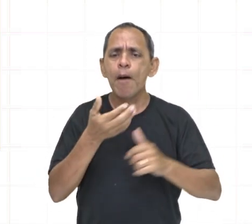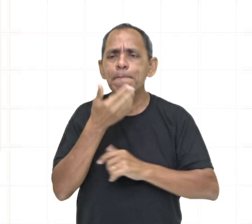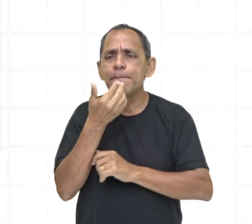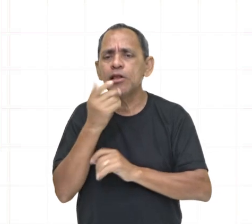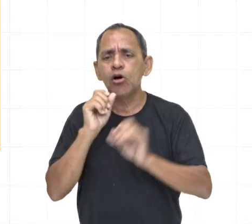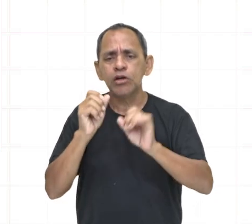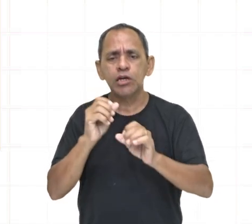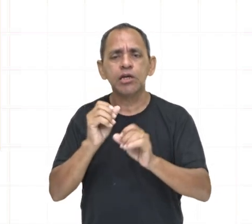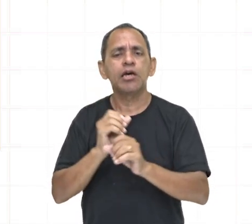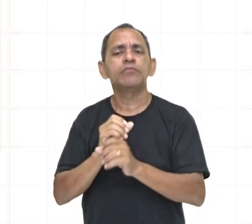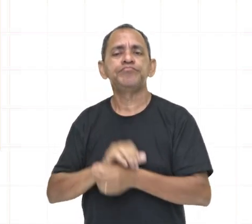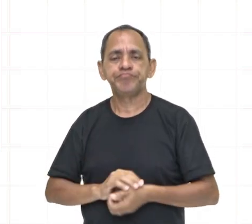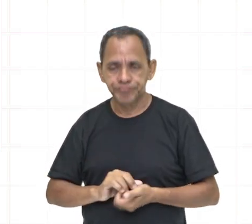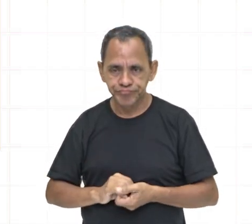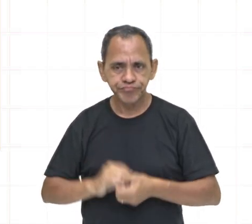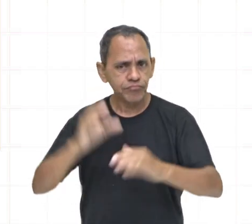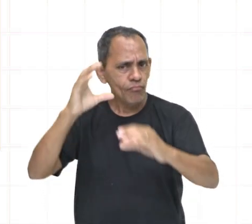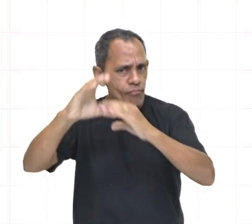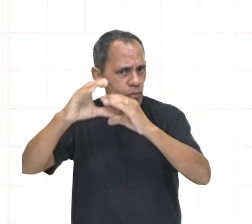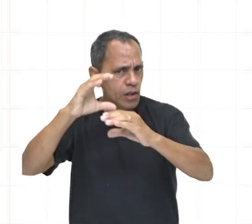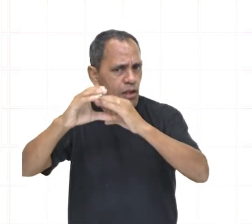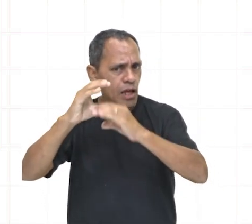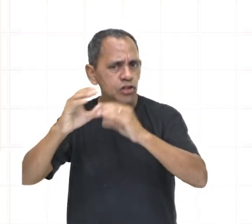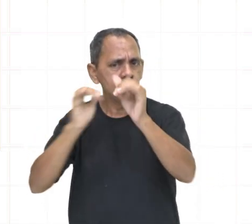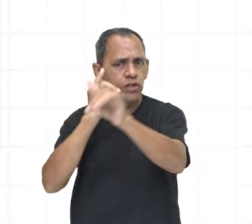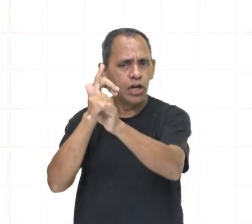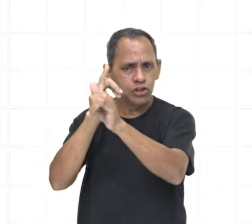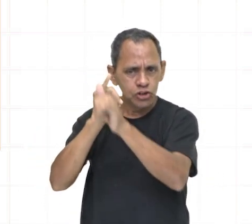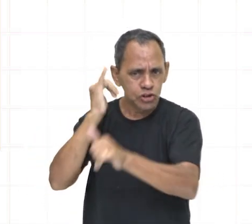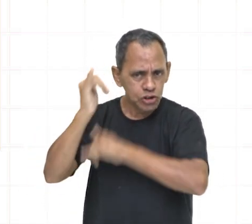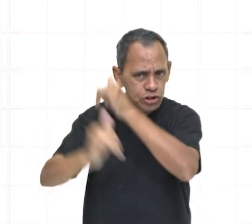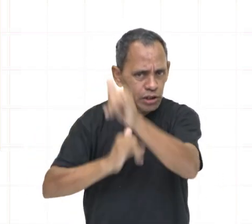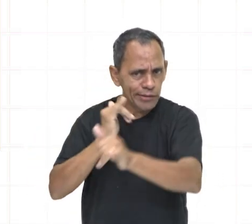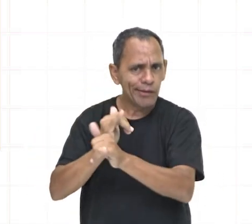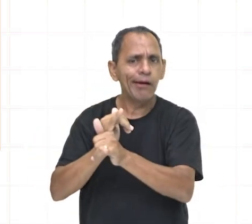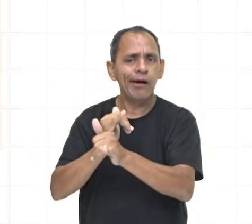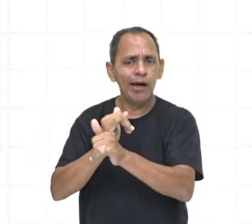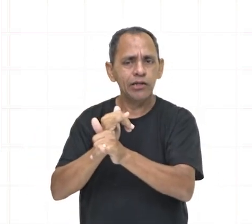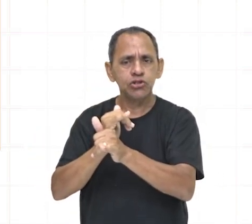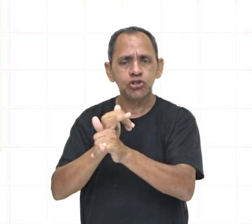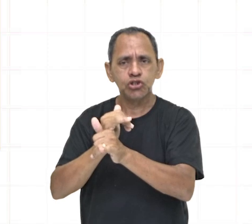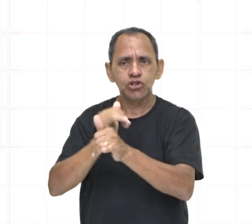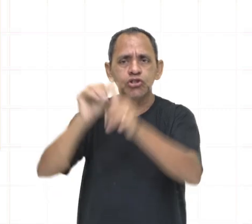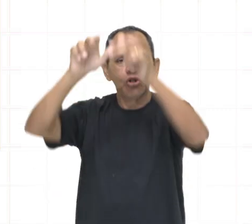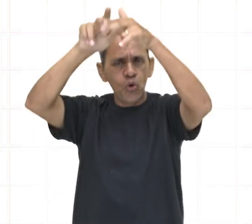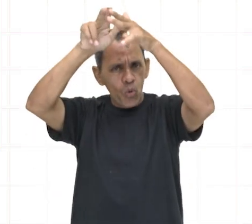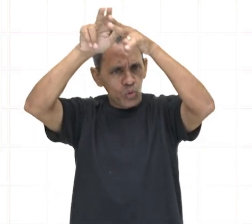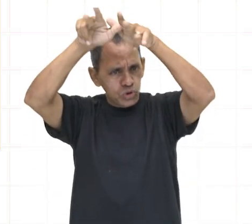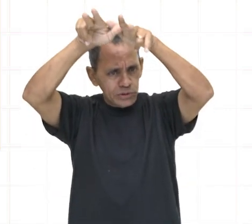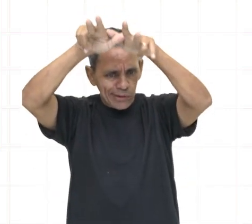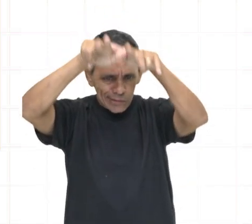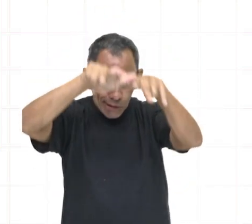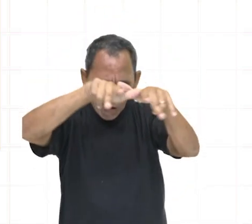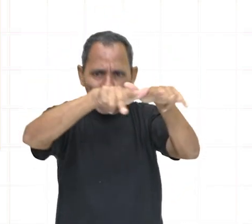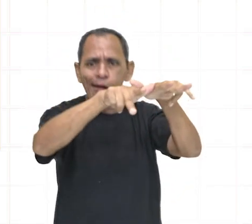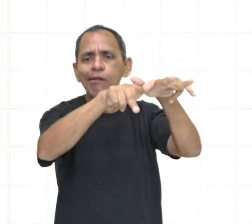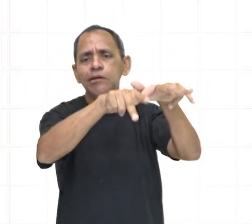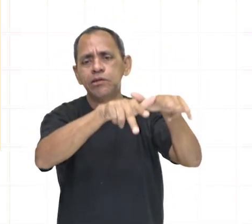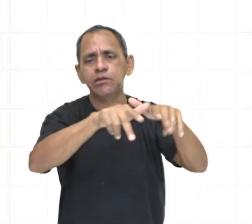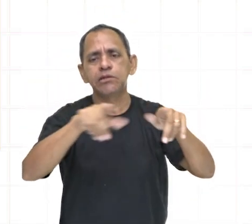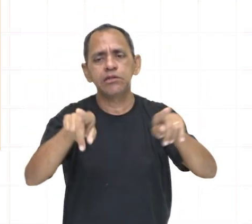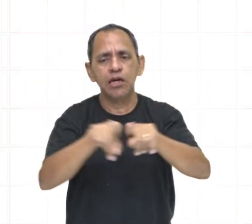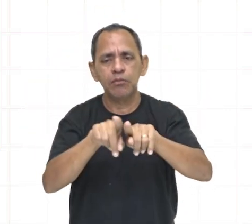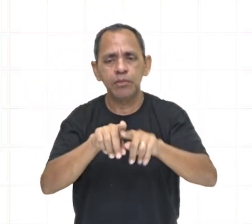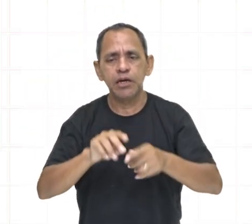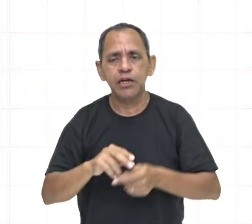conectividade, tá? Porque antigamente a gente não sabia nem o que era aí os satélites artificiais, né? A gente nem sabia